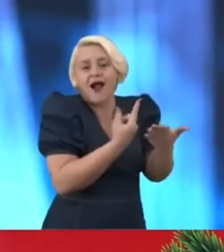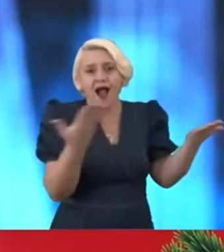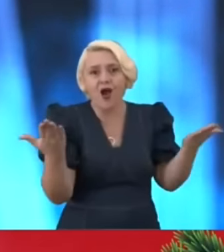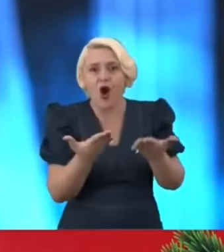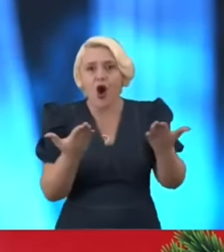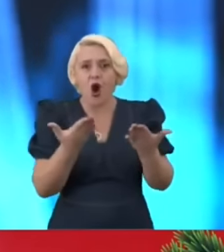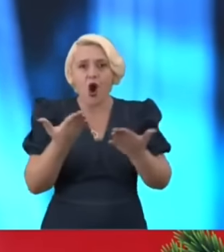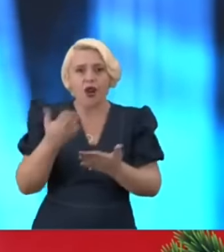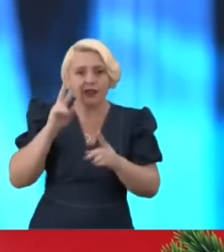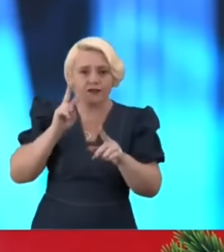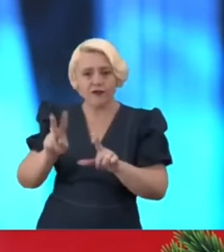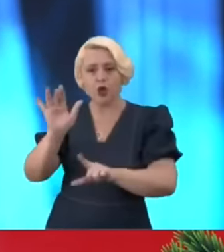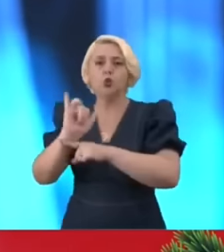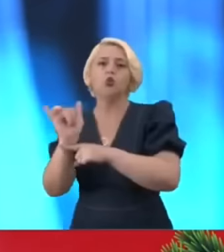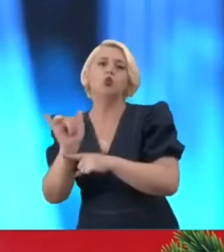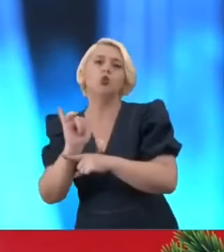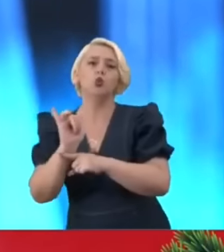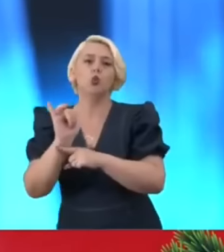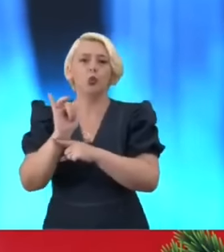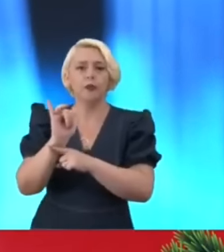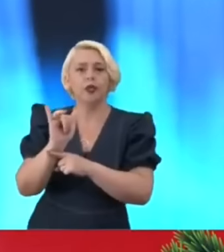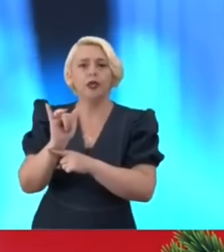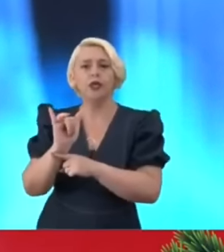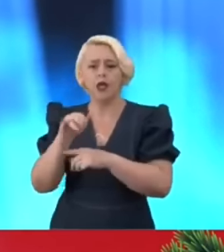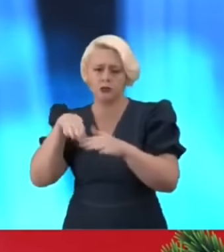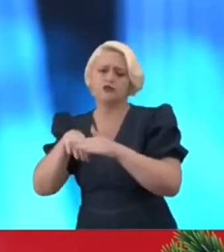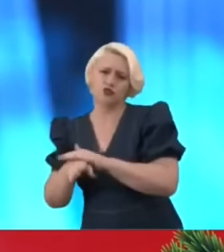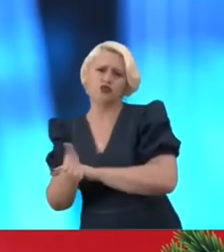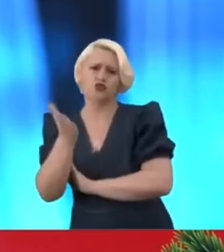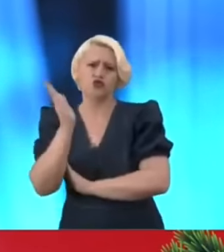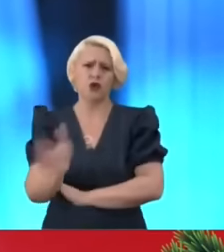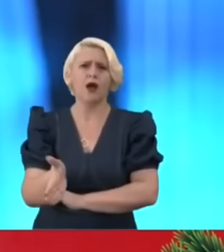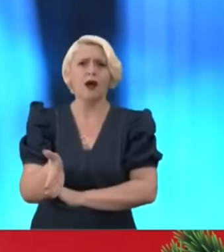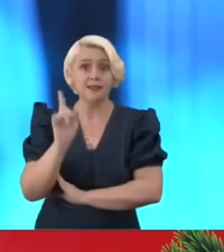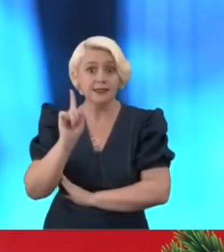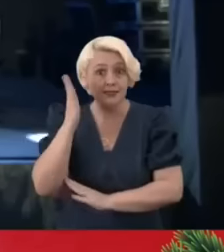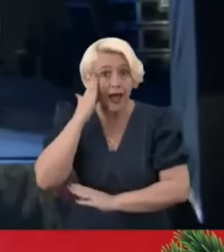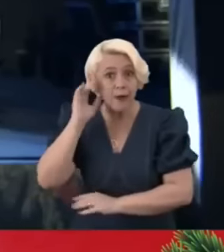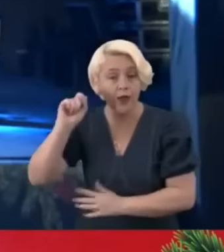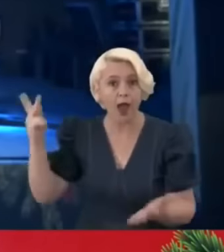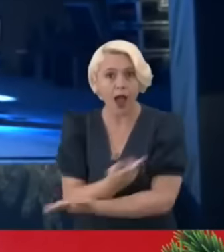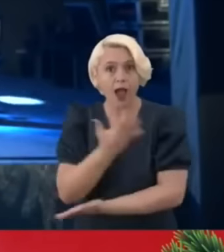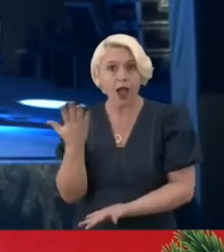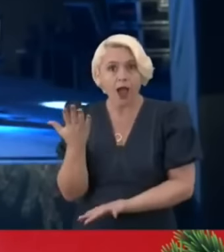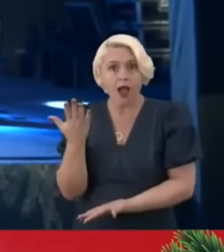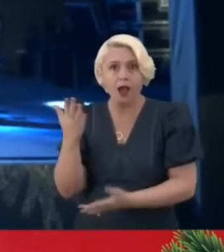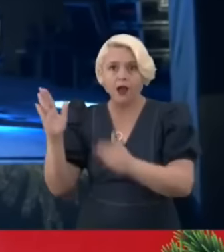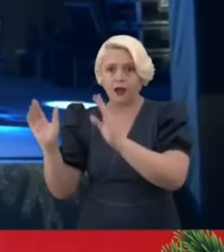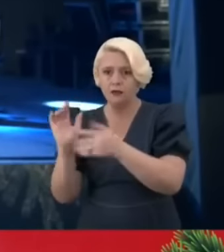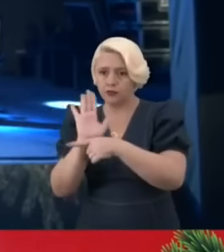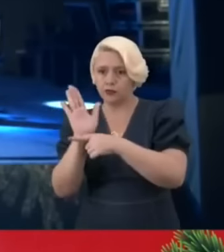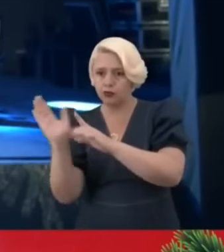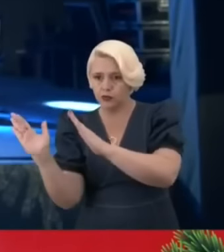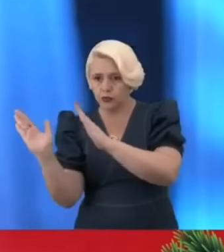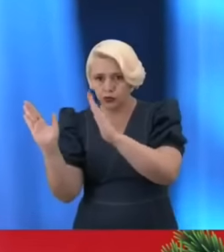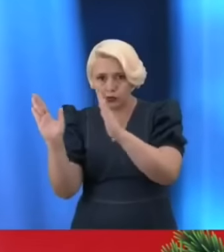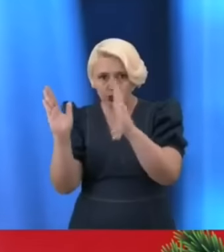Agora pouco um vídeo no YouTube, como de costume, sabe o que aconteceu? Aquela